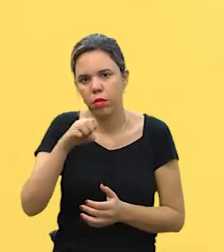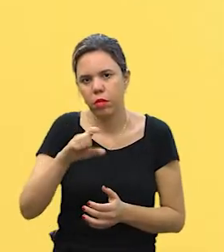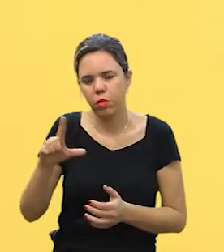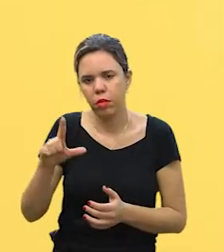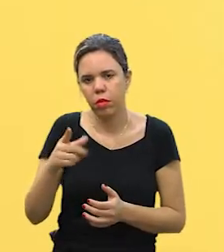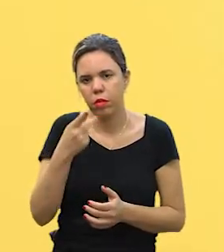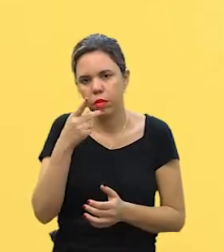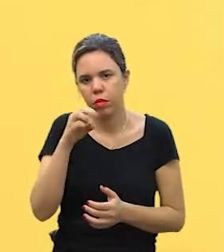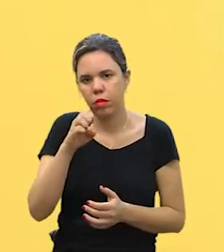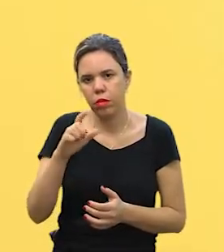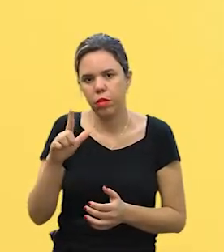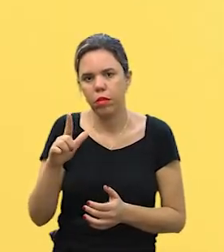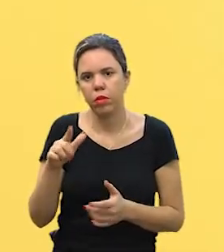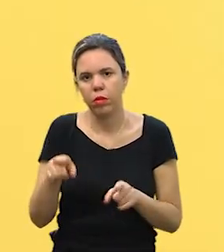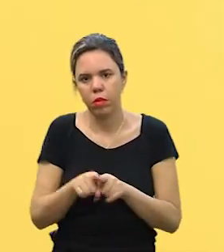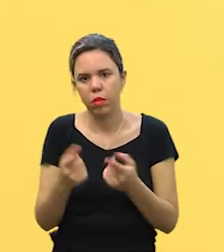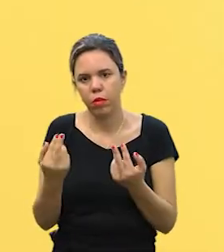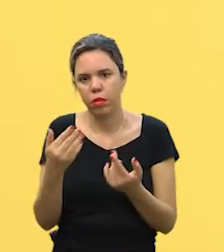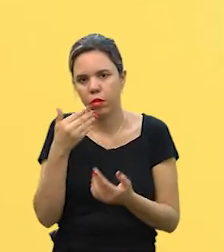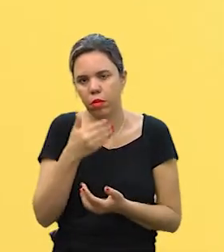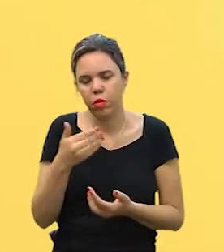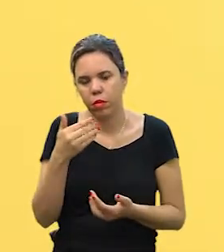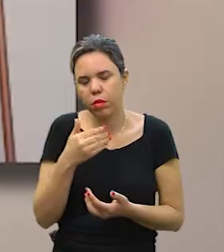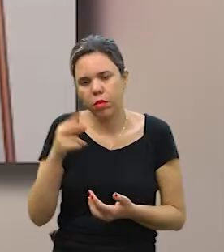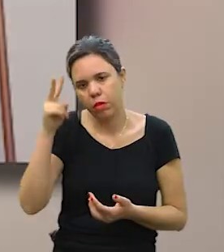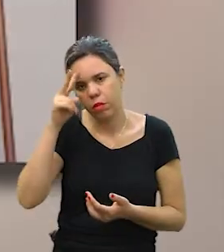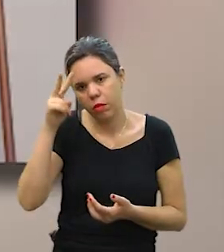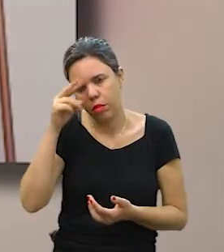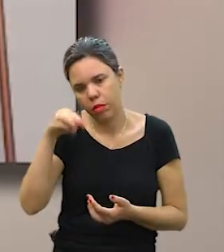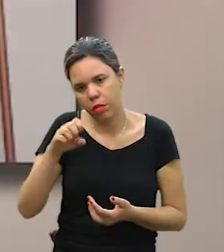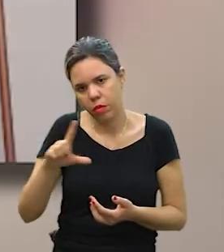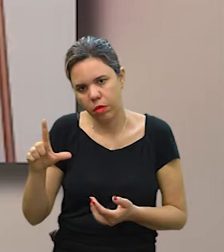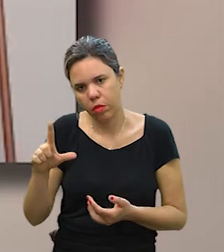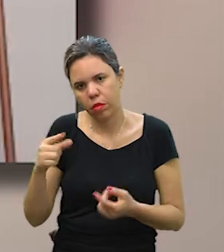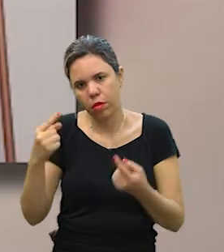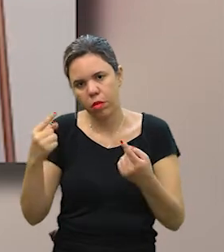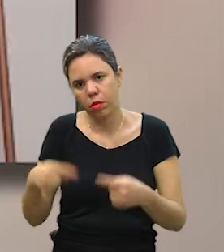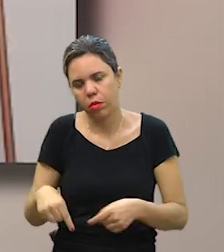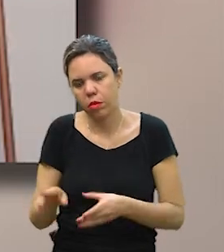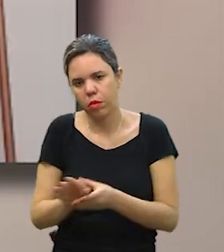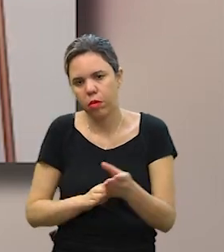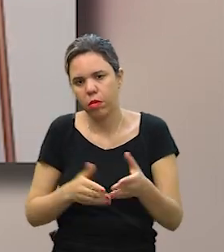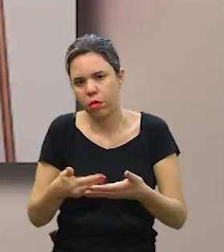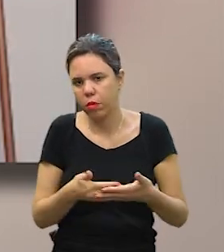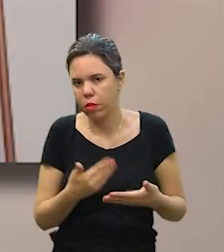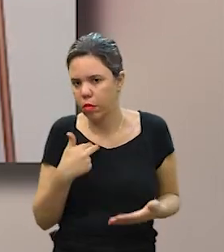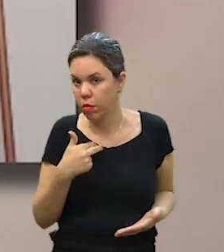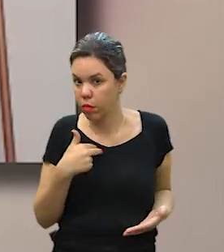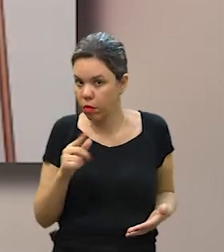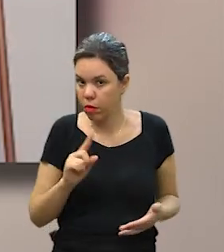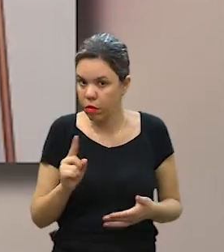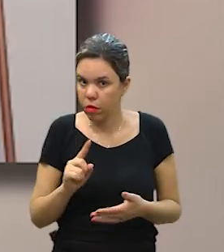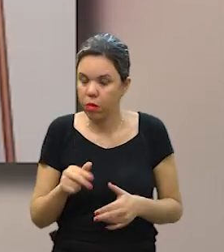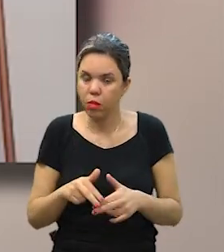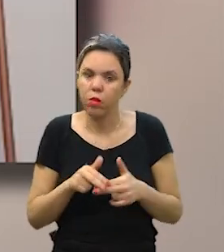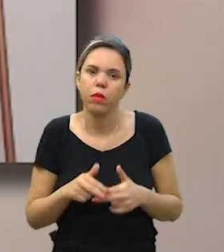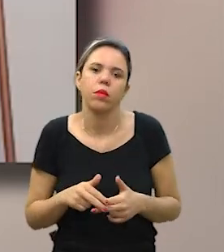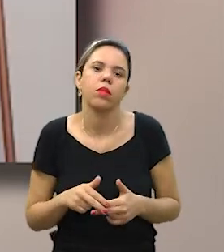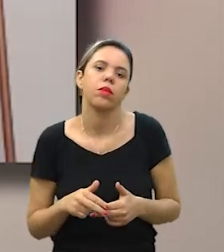mel, né? Nós estamos falando de açúcar, mas mel também é açúcar. Lembrando que mel é contraindicado para os bebês